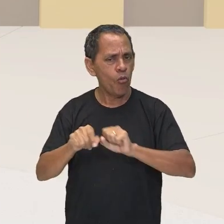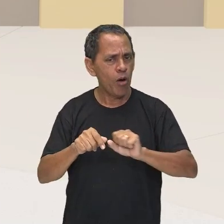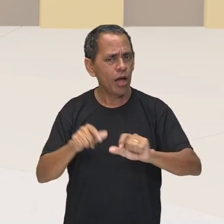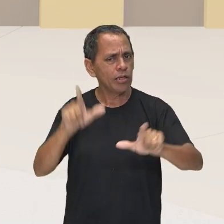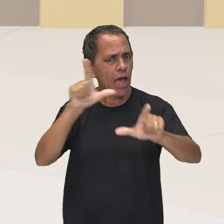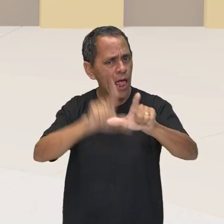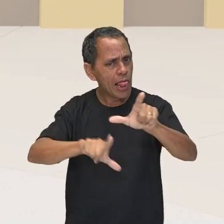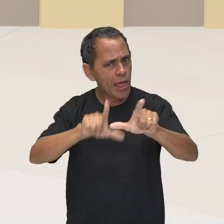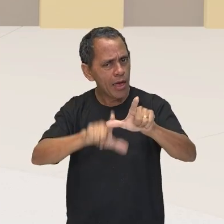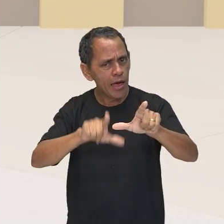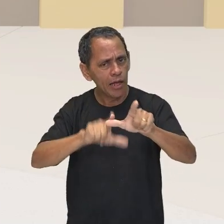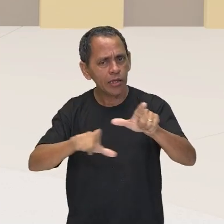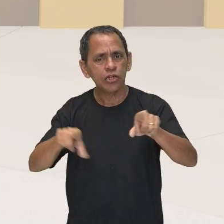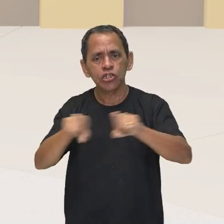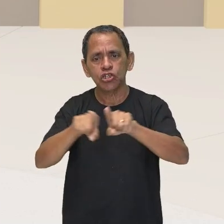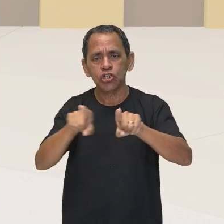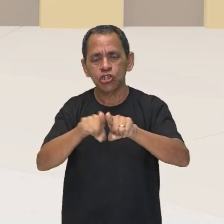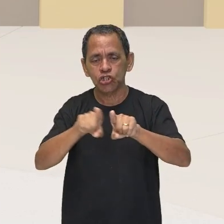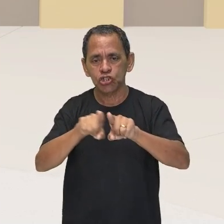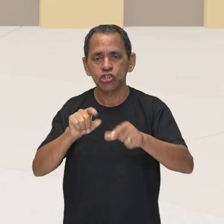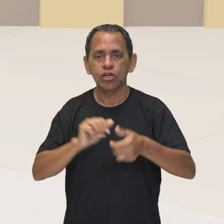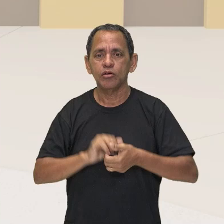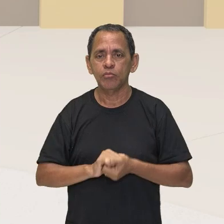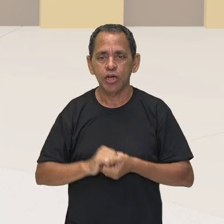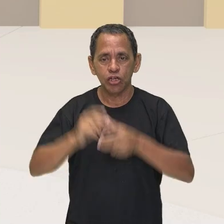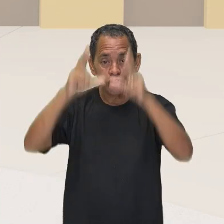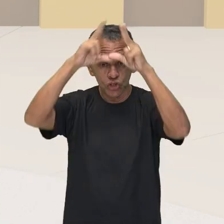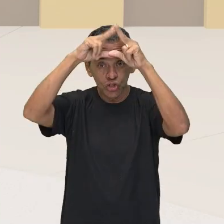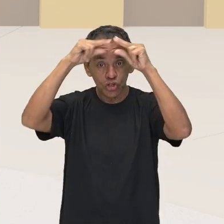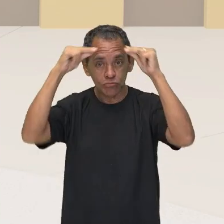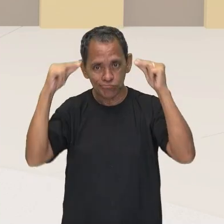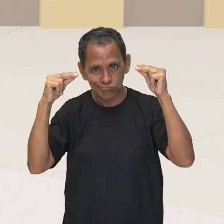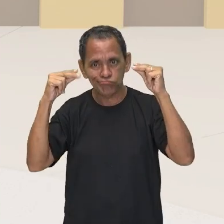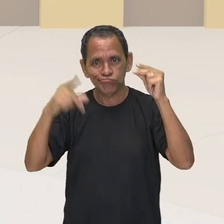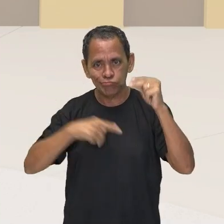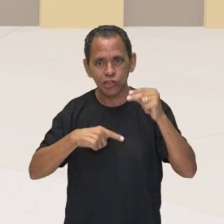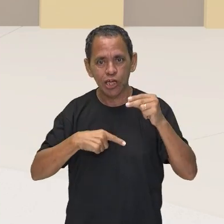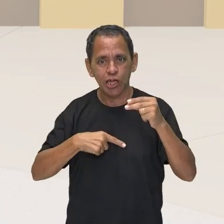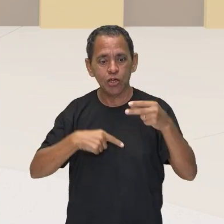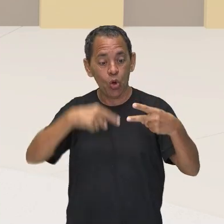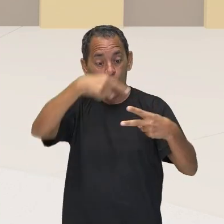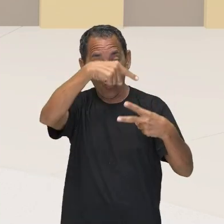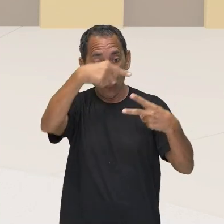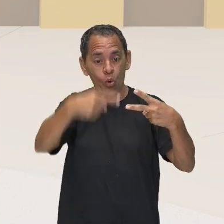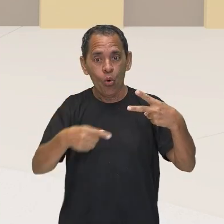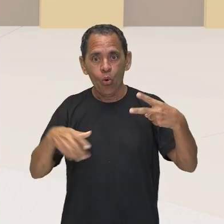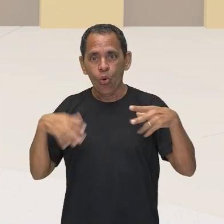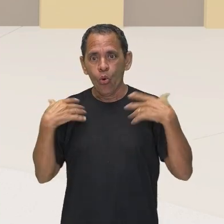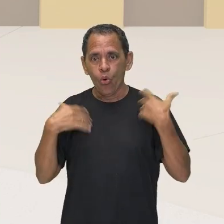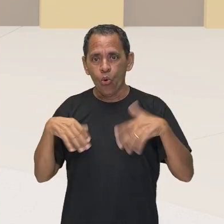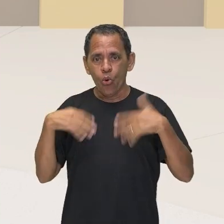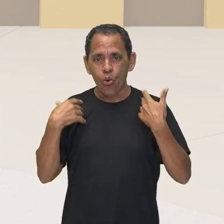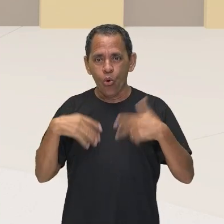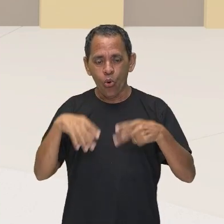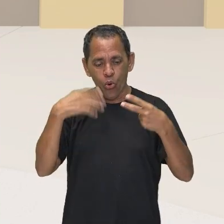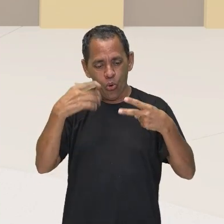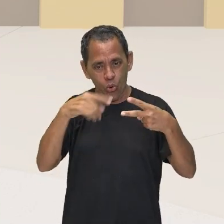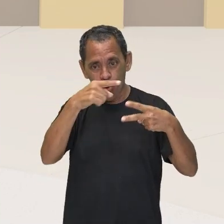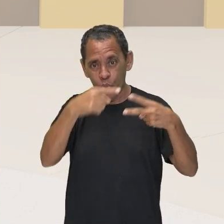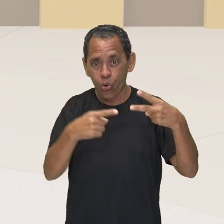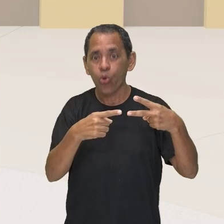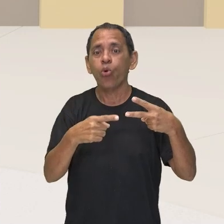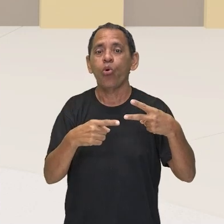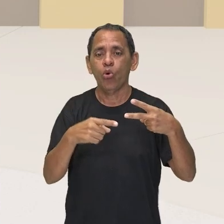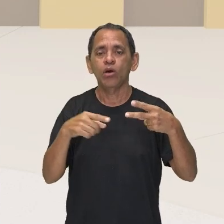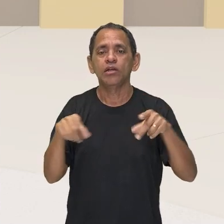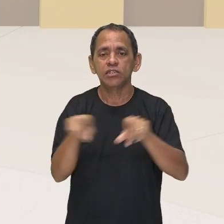e em enfermagem. Então ela tem 2 faculdades e ela é especialista em educação especial pela Universidade Estadual